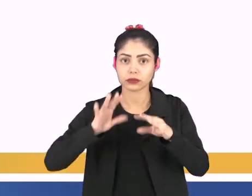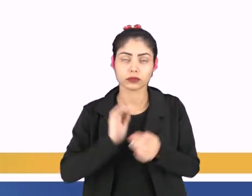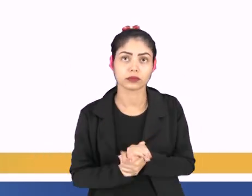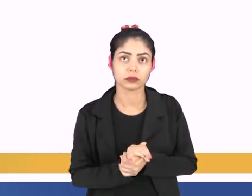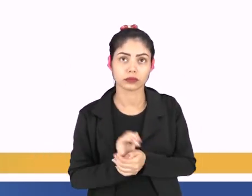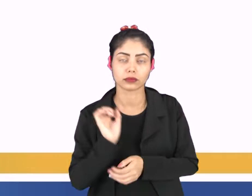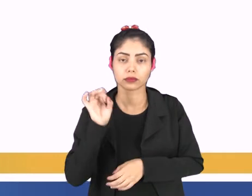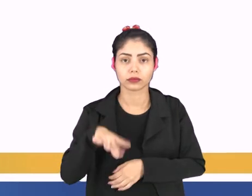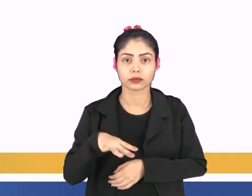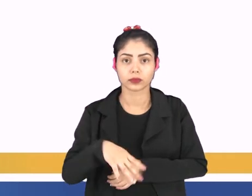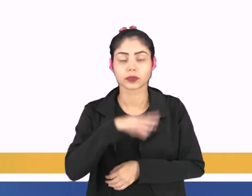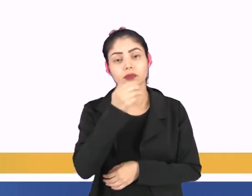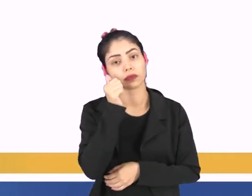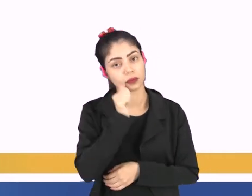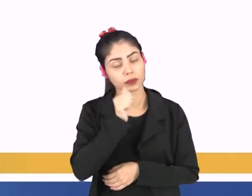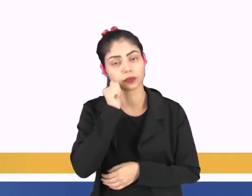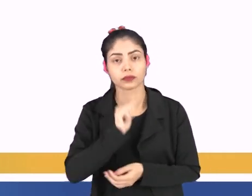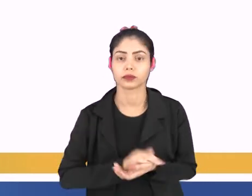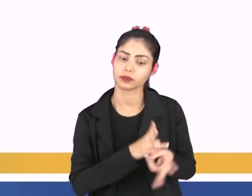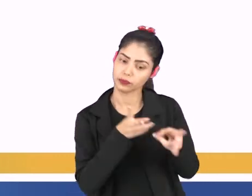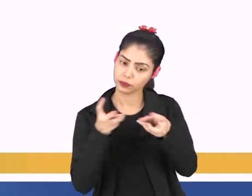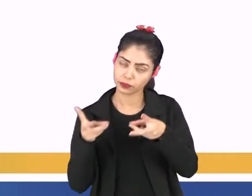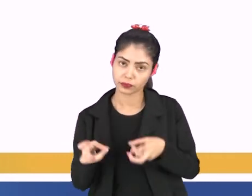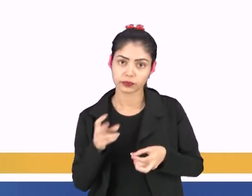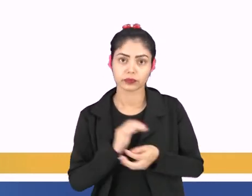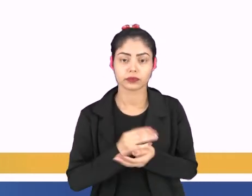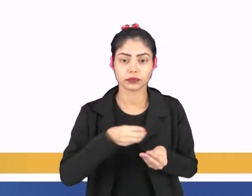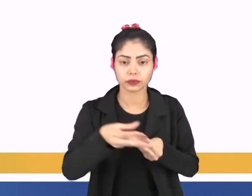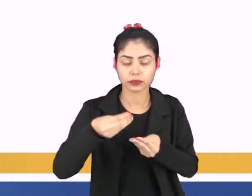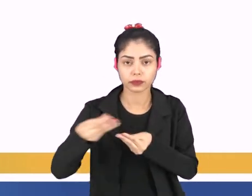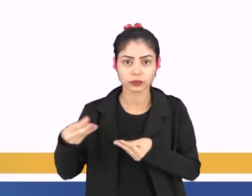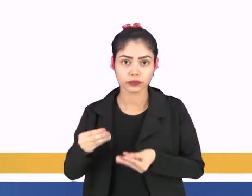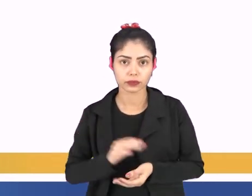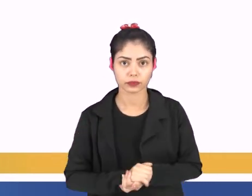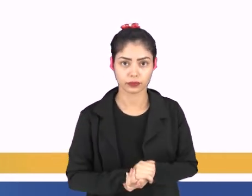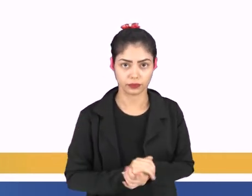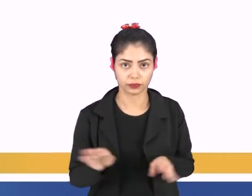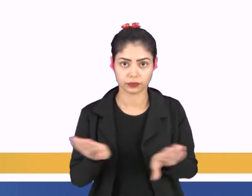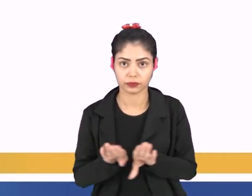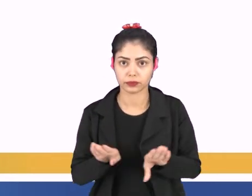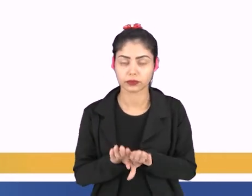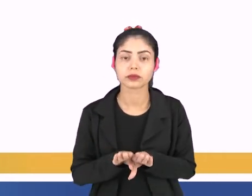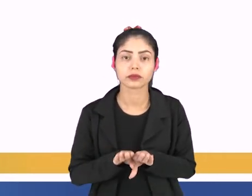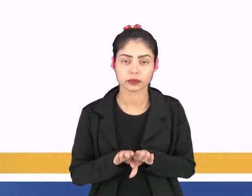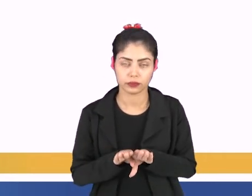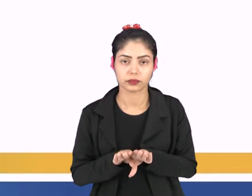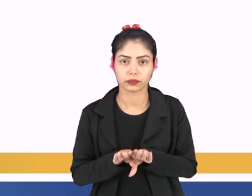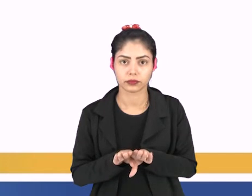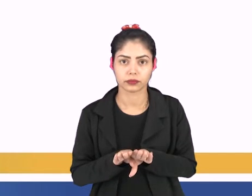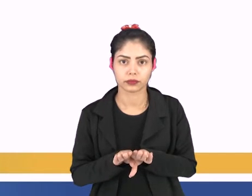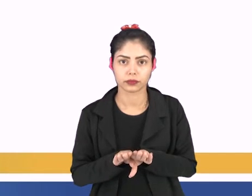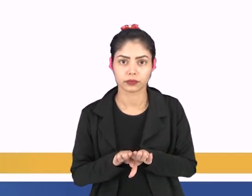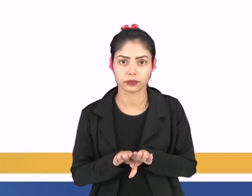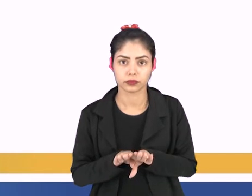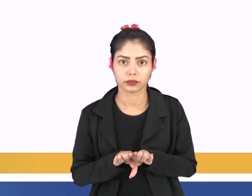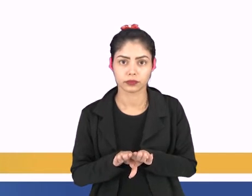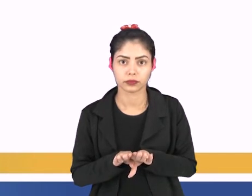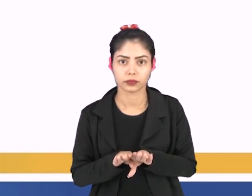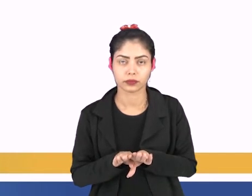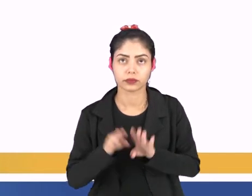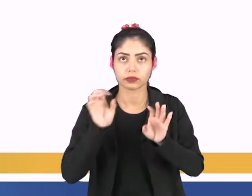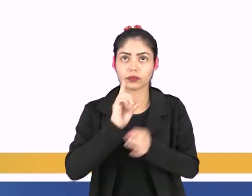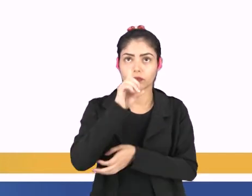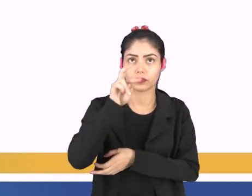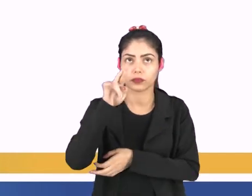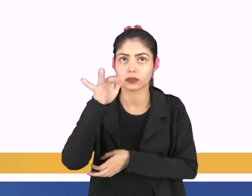um feminino. E aí vocês vão perceber a distribuição, em relação ao diagrama